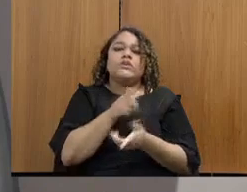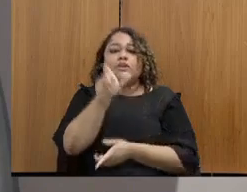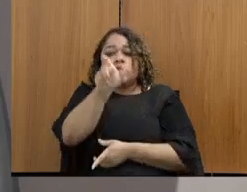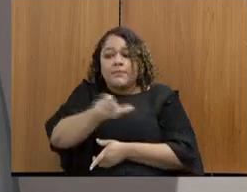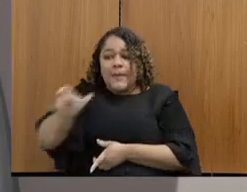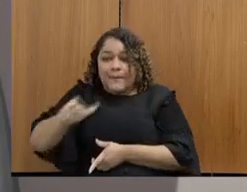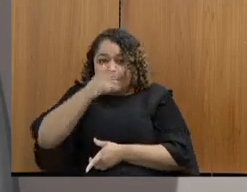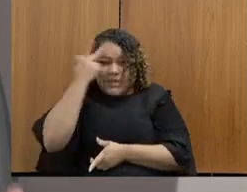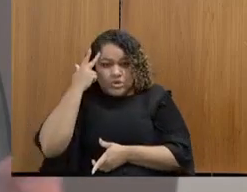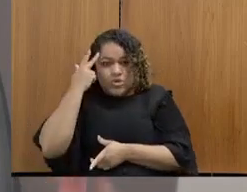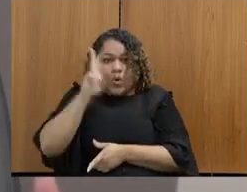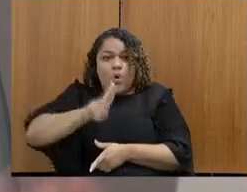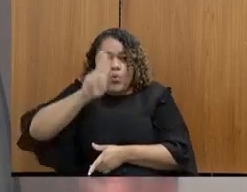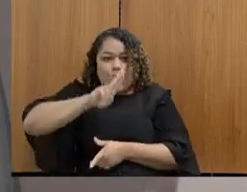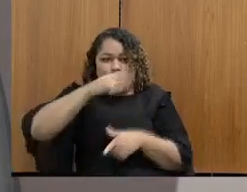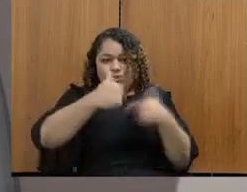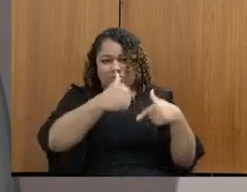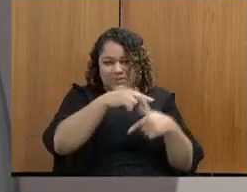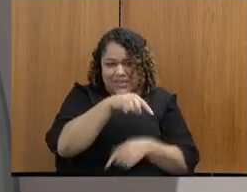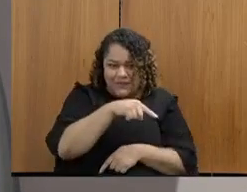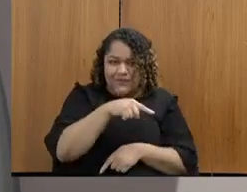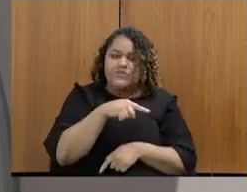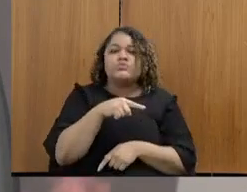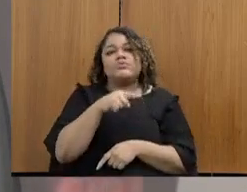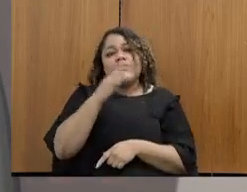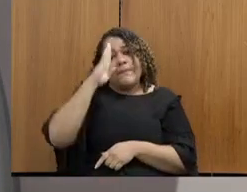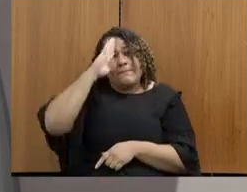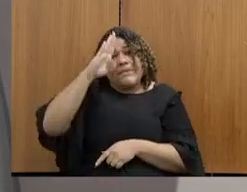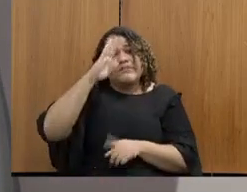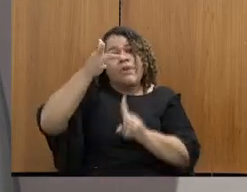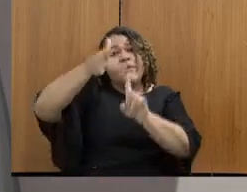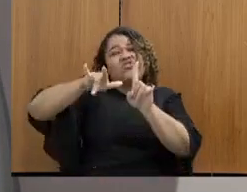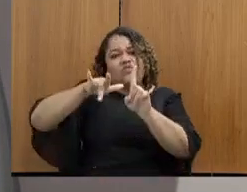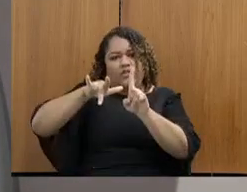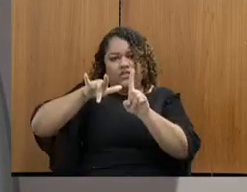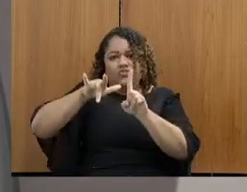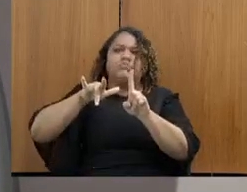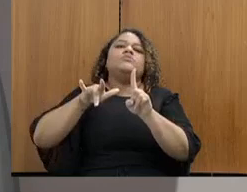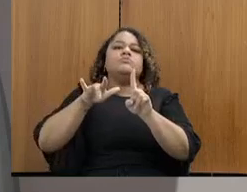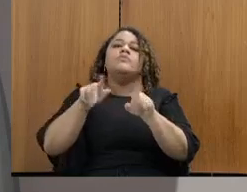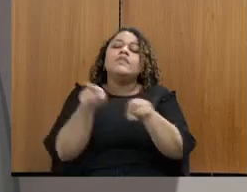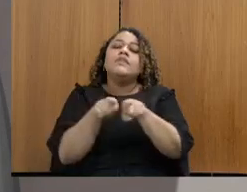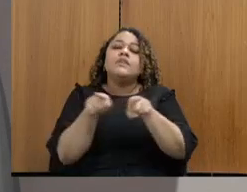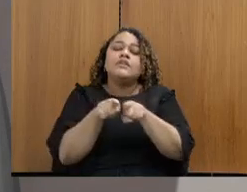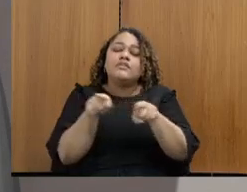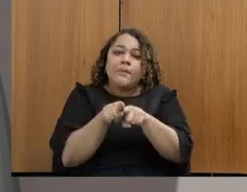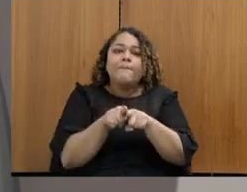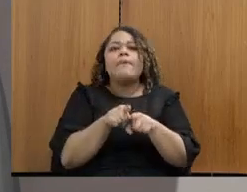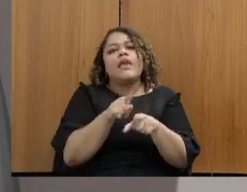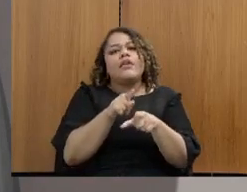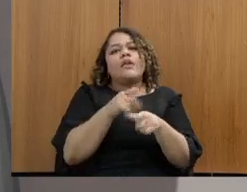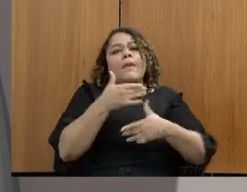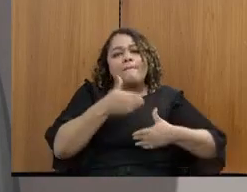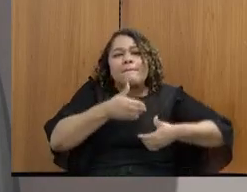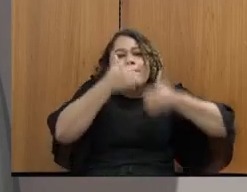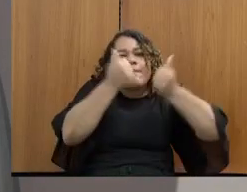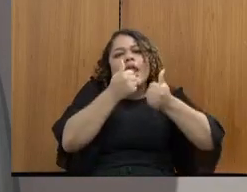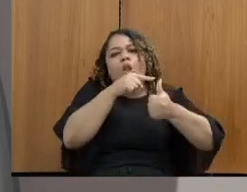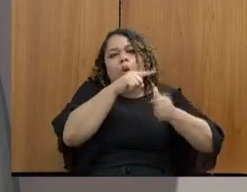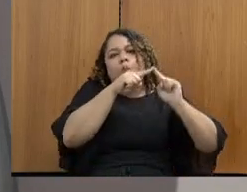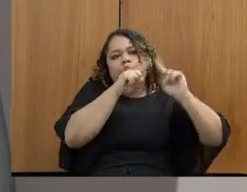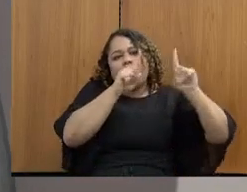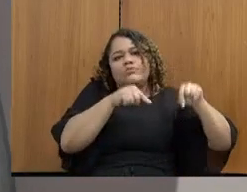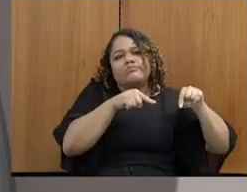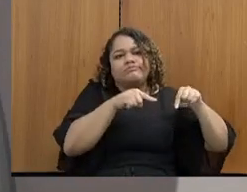do nosso serviço é especialmente as vítimas é também né para os nossos